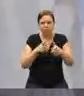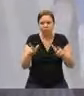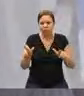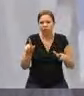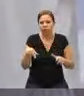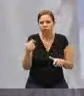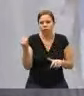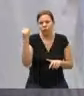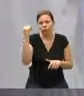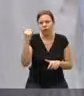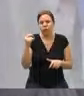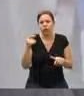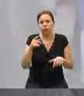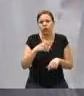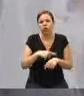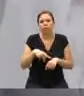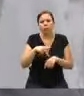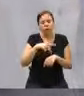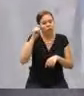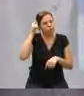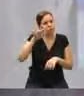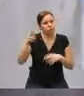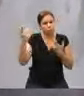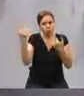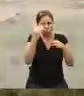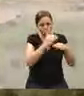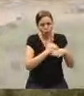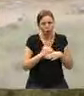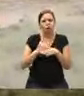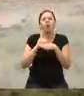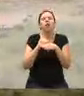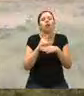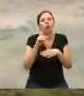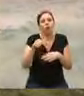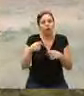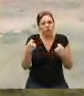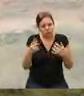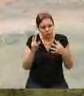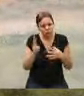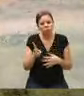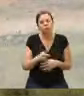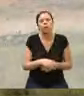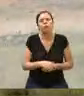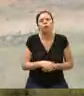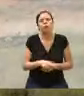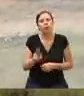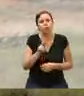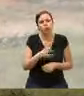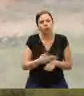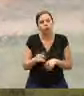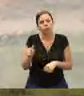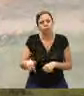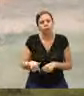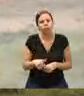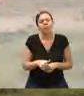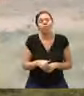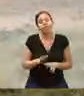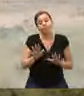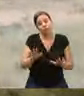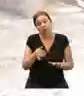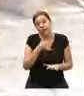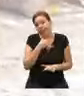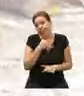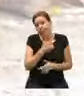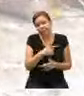muito importante. Lá nós somos todos iguais. E isso que a gente deveria sempre utilizar aqui, e infelizmente